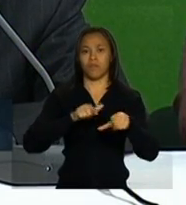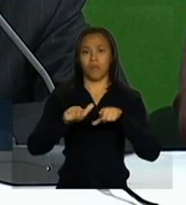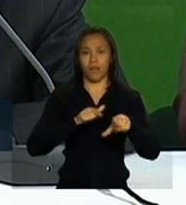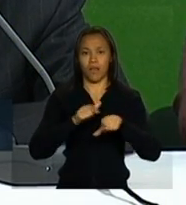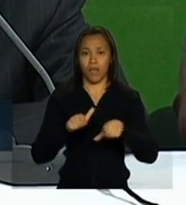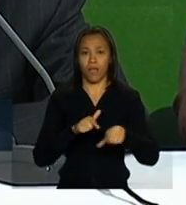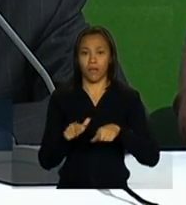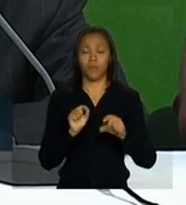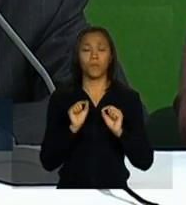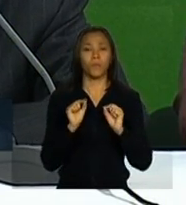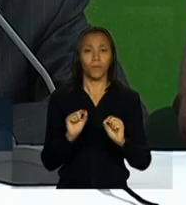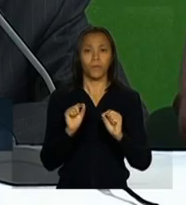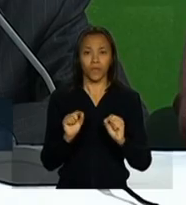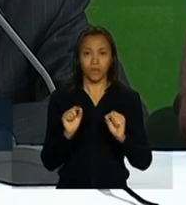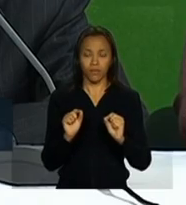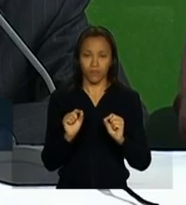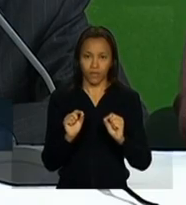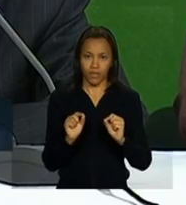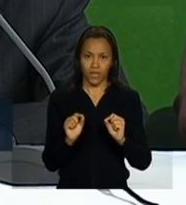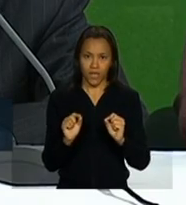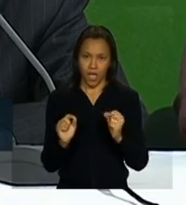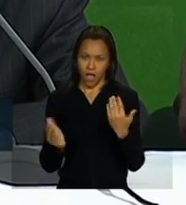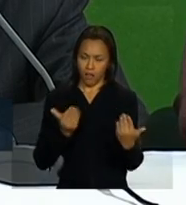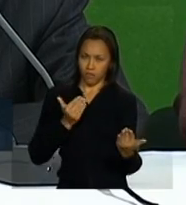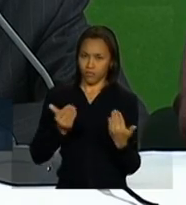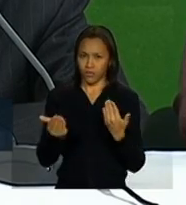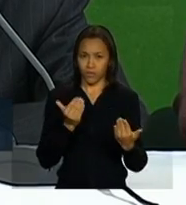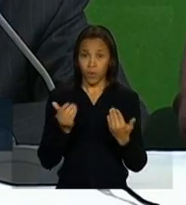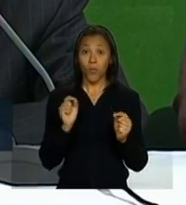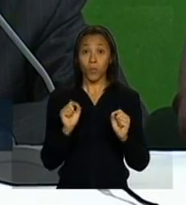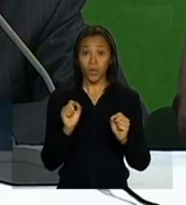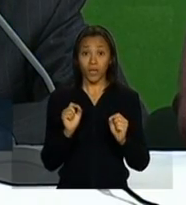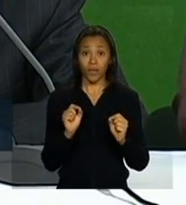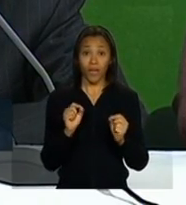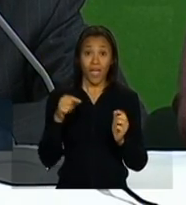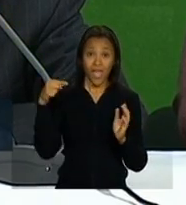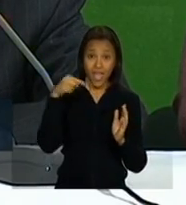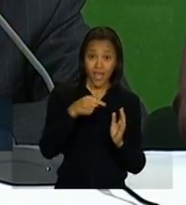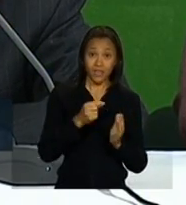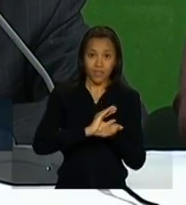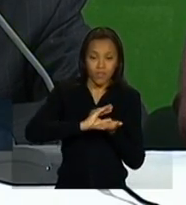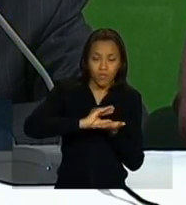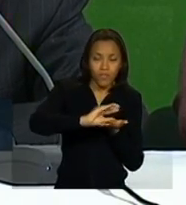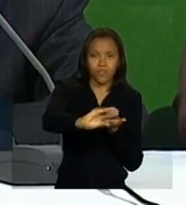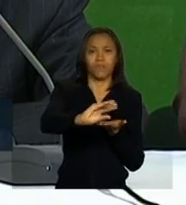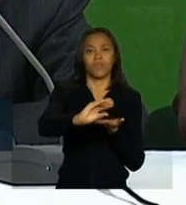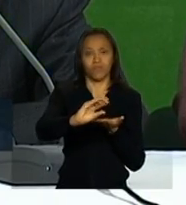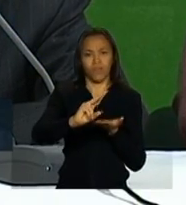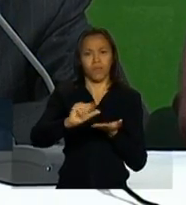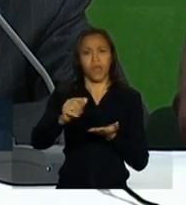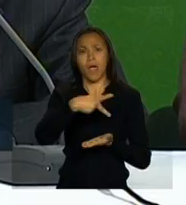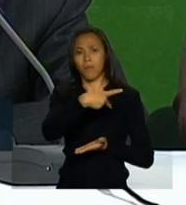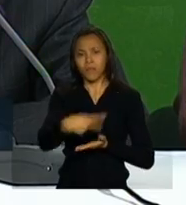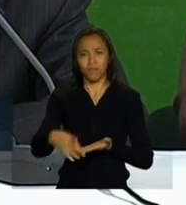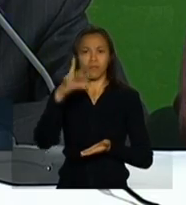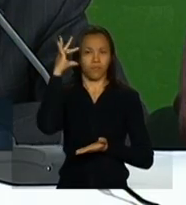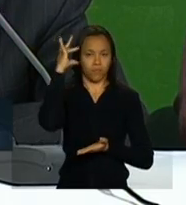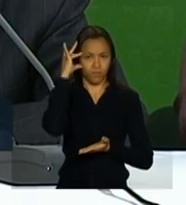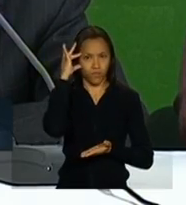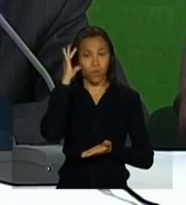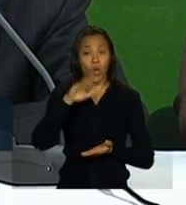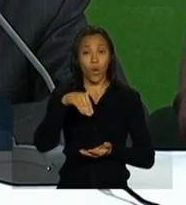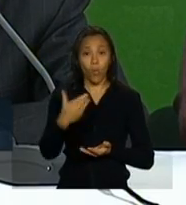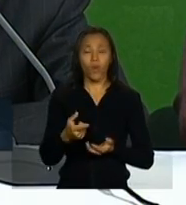essa expectativa correlacionada com a implantação desses investimentos que nós estamos fazendo. A presidenta,